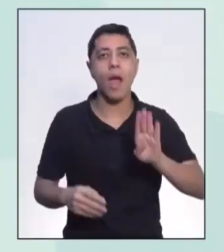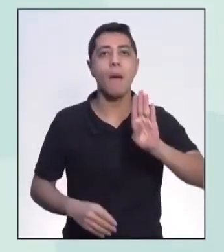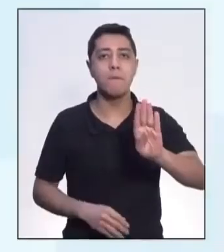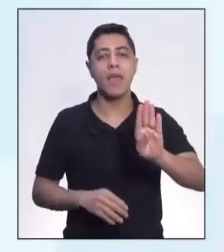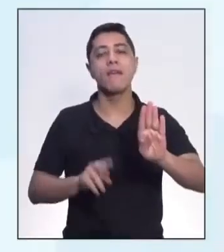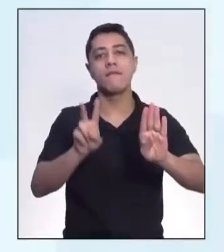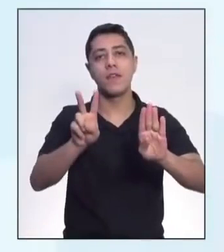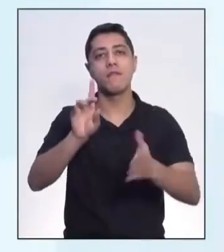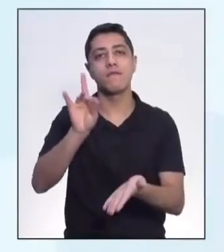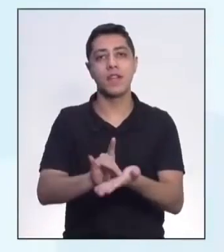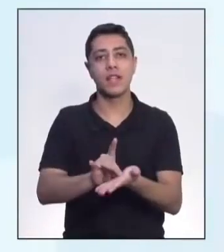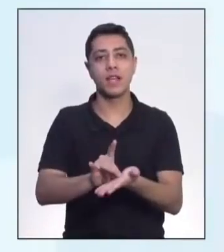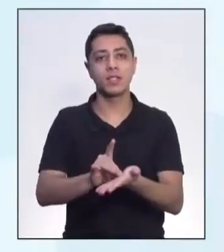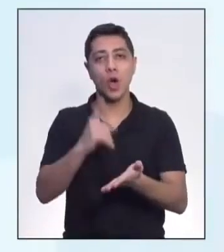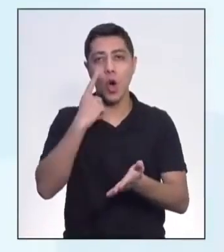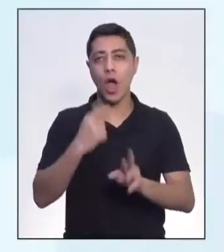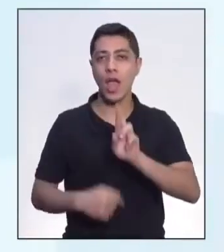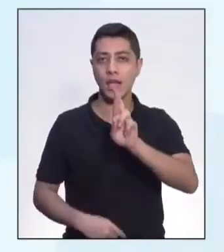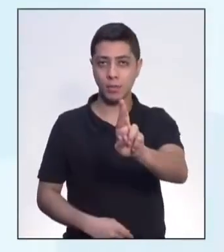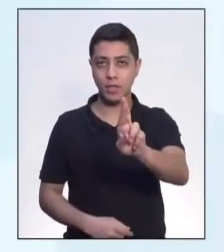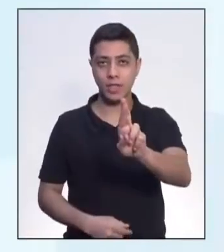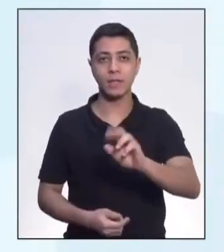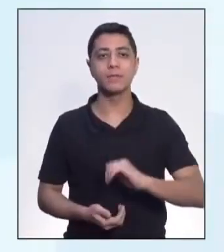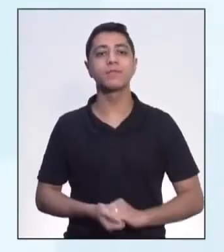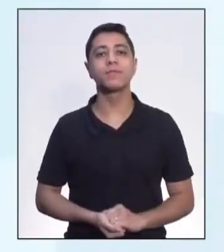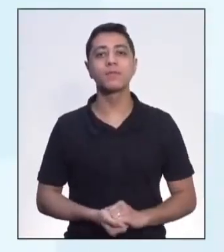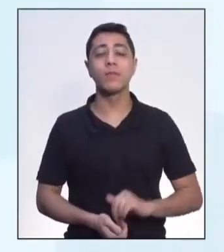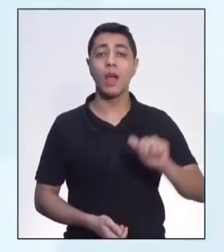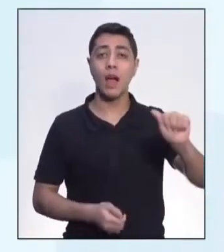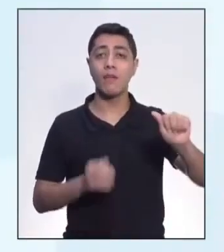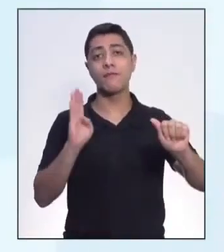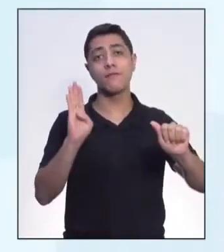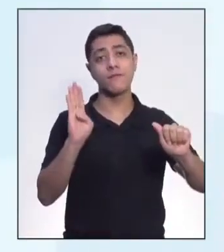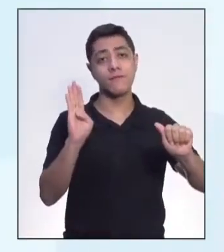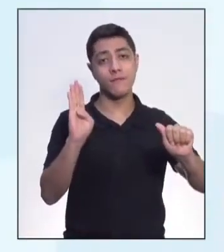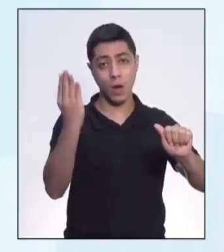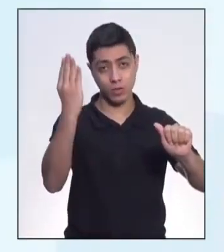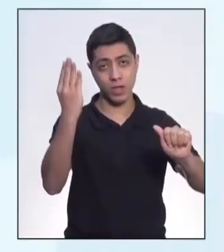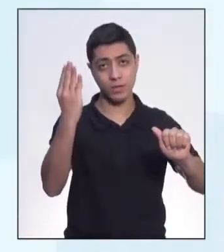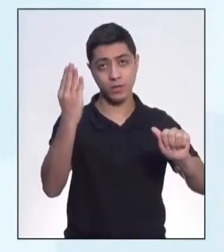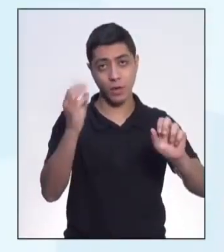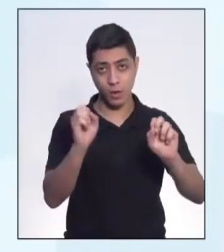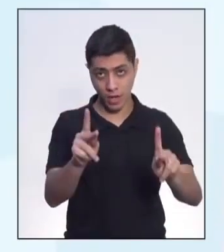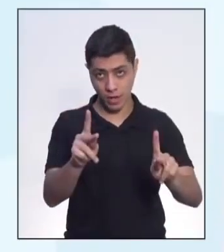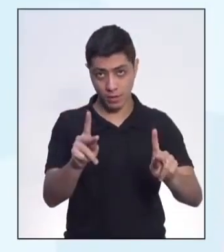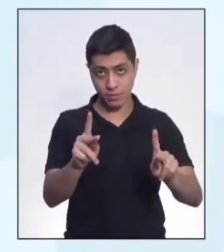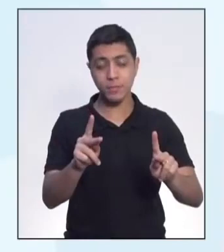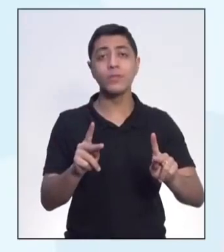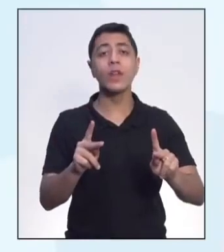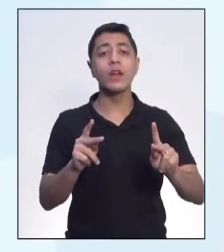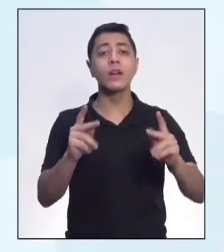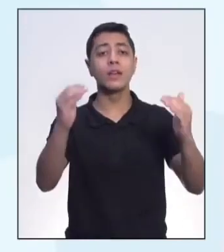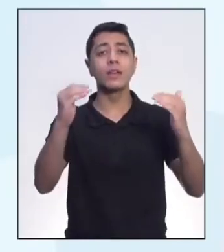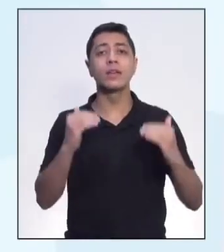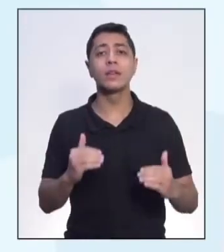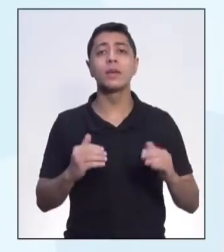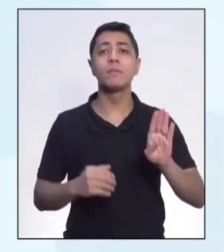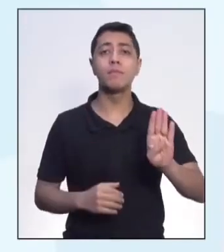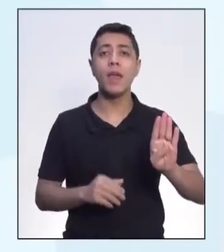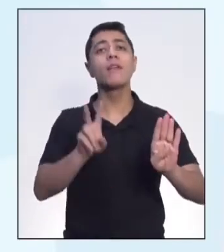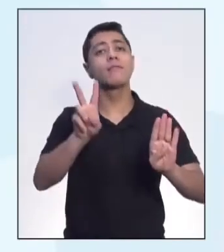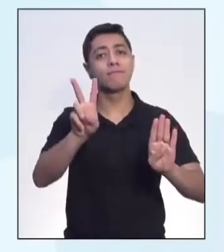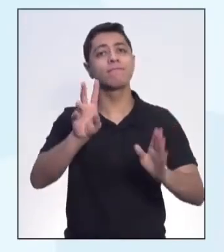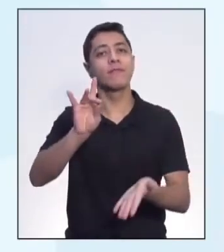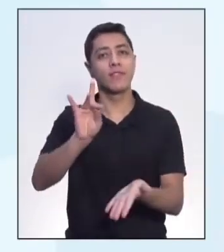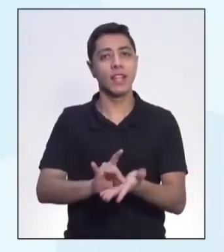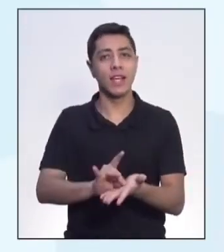eles. Sim? Então, a primeira é falsa, porque seria o sinal ao contrário, menor ou igual. E a segunda é verdadeira, porque qualquer valor de